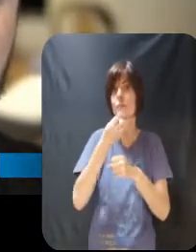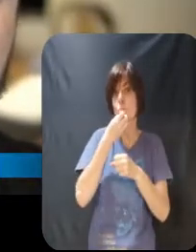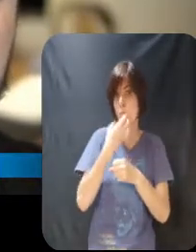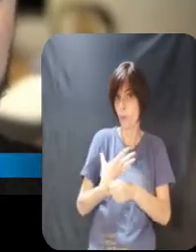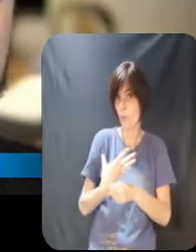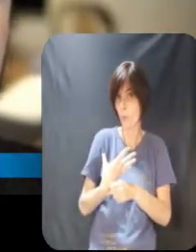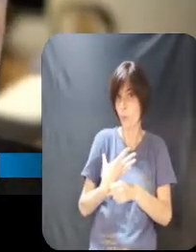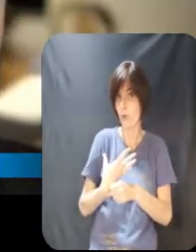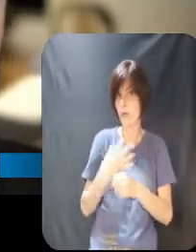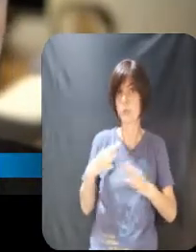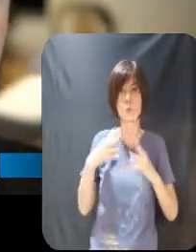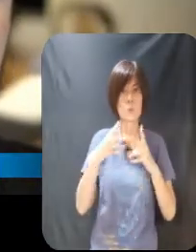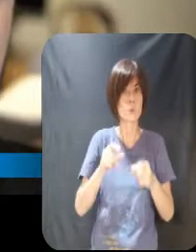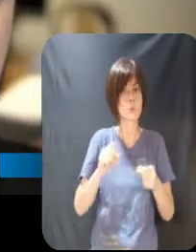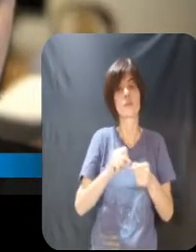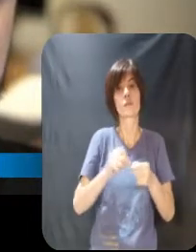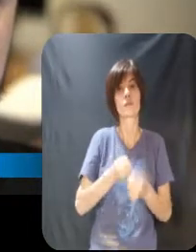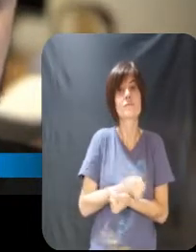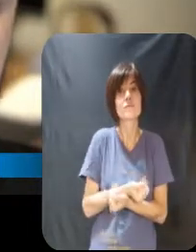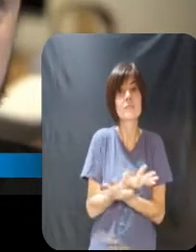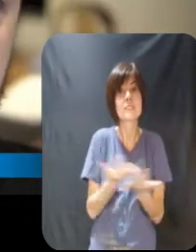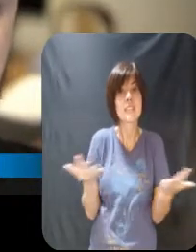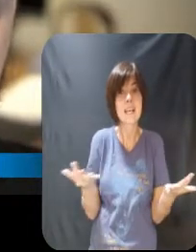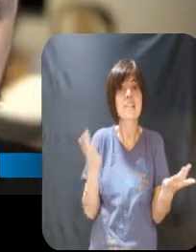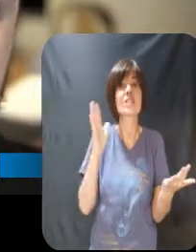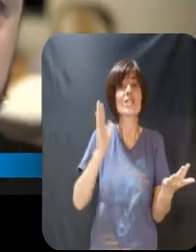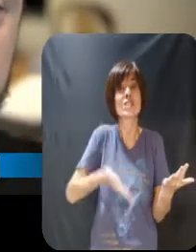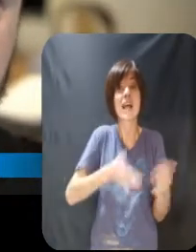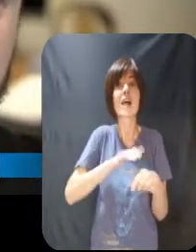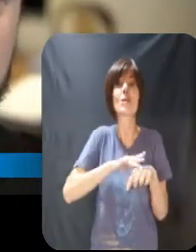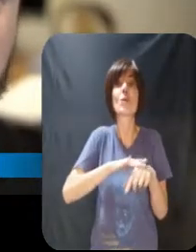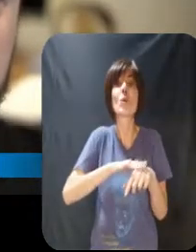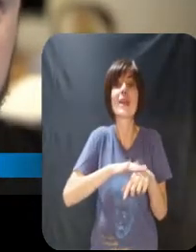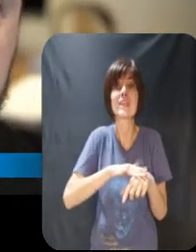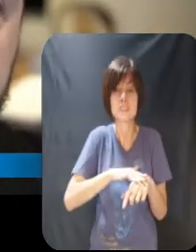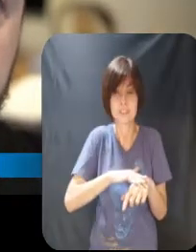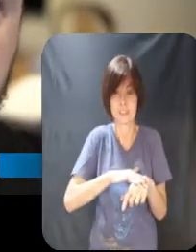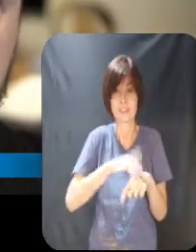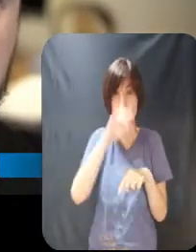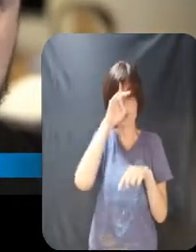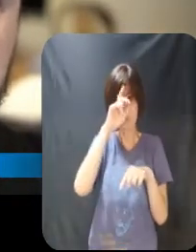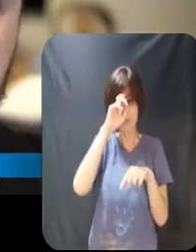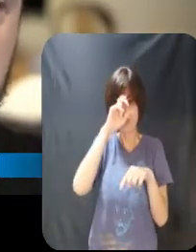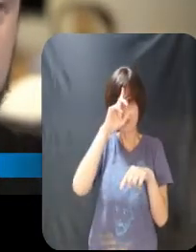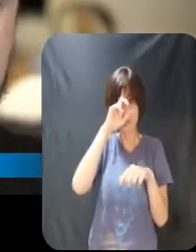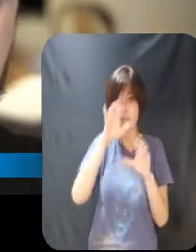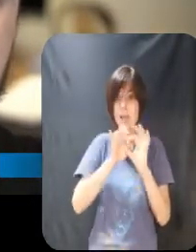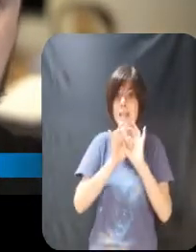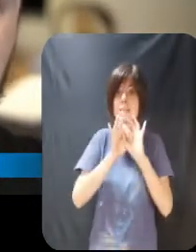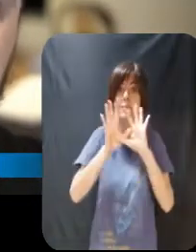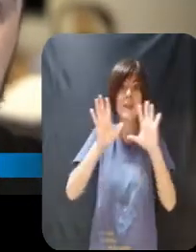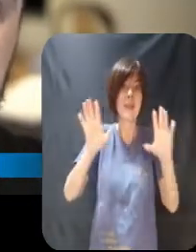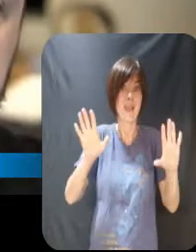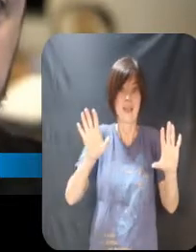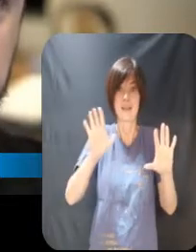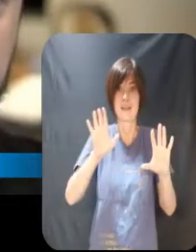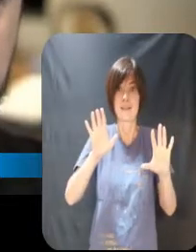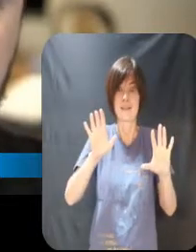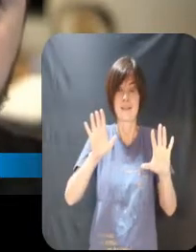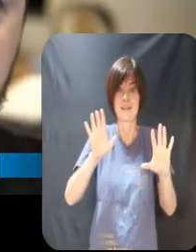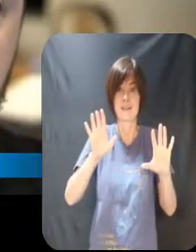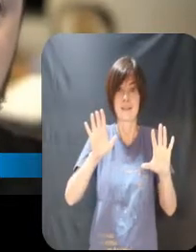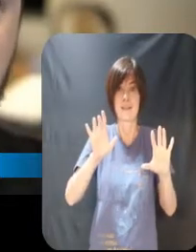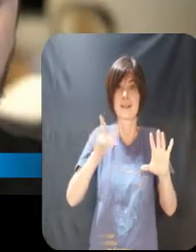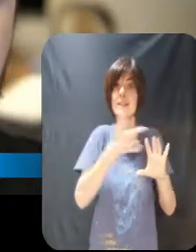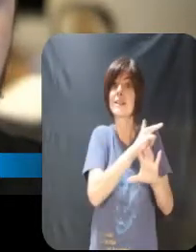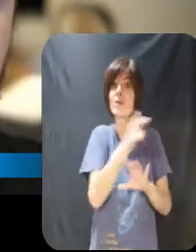quem está nos hospitais, para liberar essas pessoas dos hospitais. A gente não tem doses disso para distribuir para o mundo, tanto